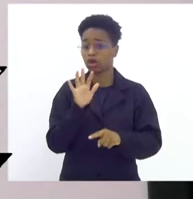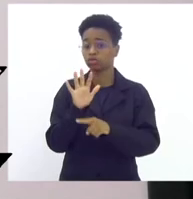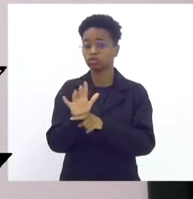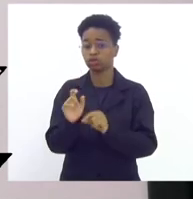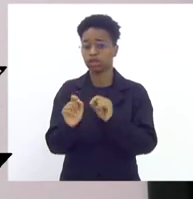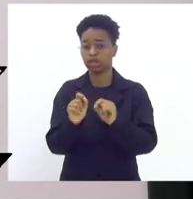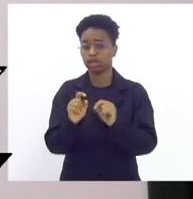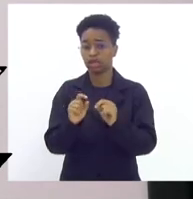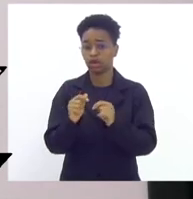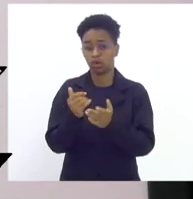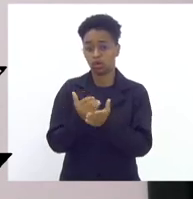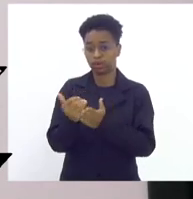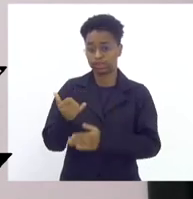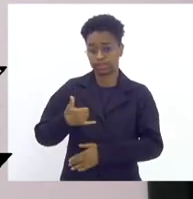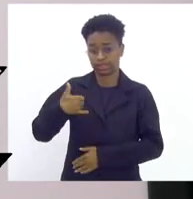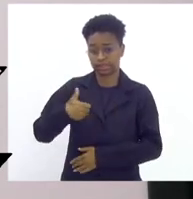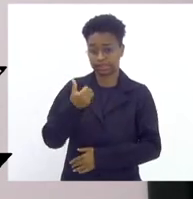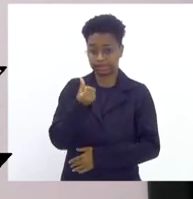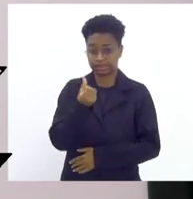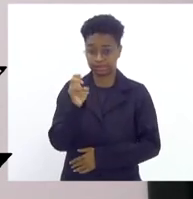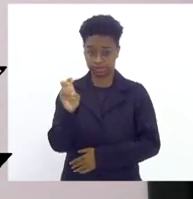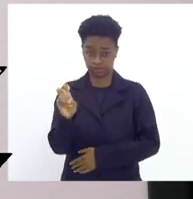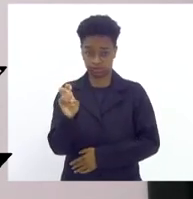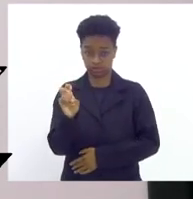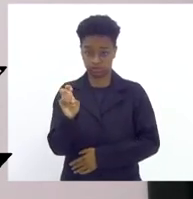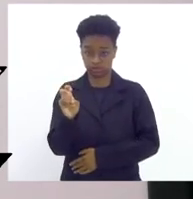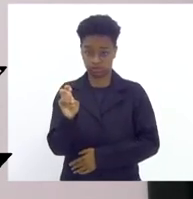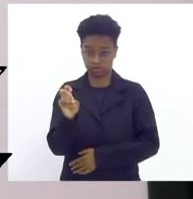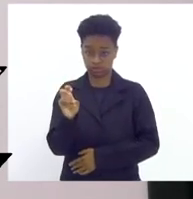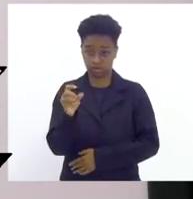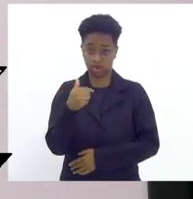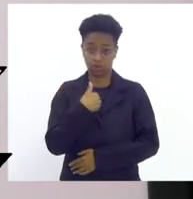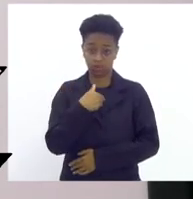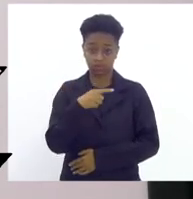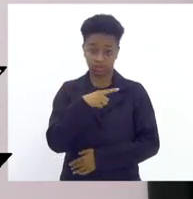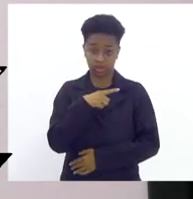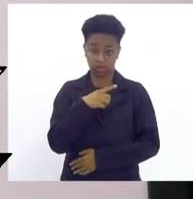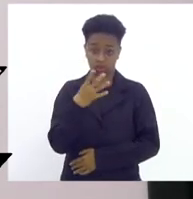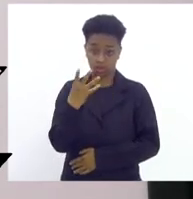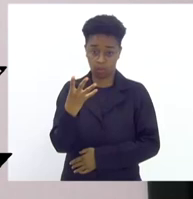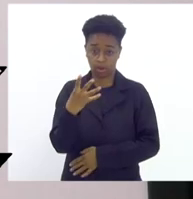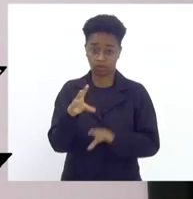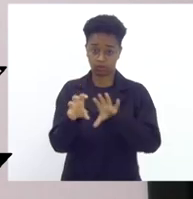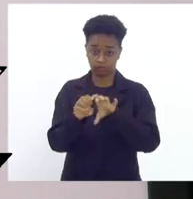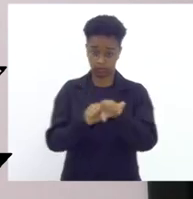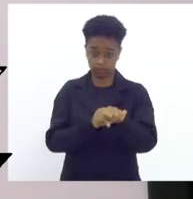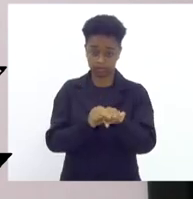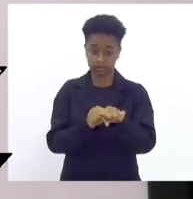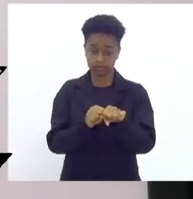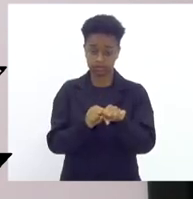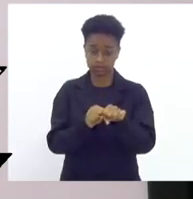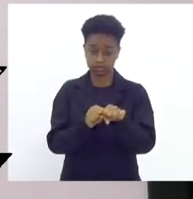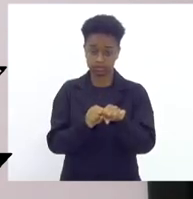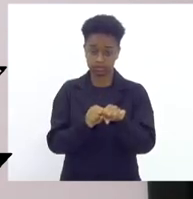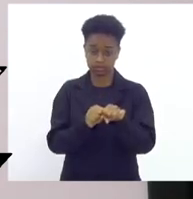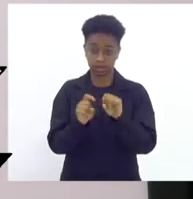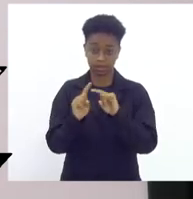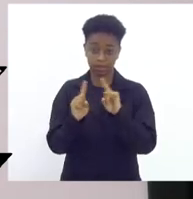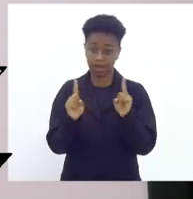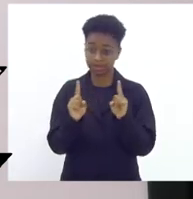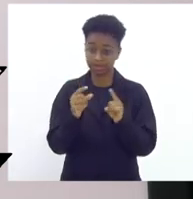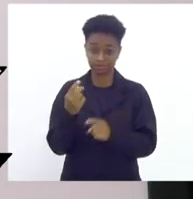ou 65 anos Eu tenho quatro títulos e é